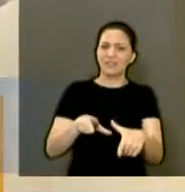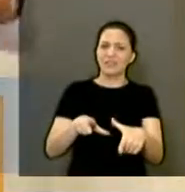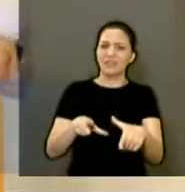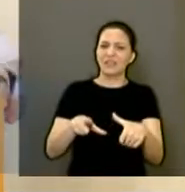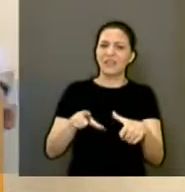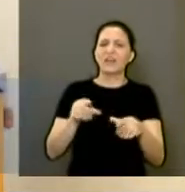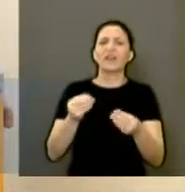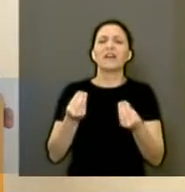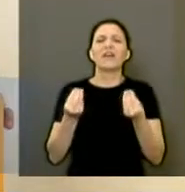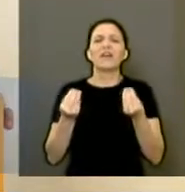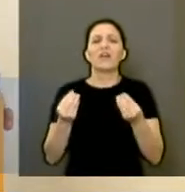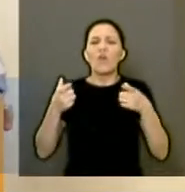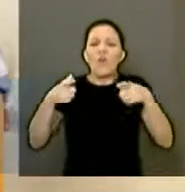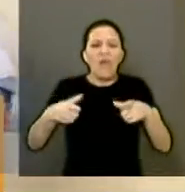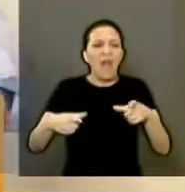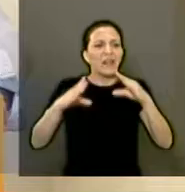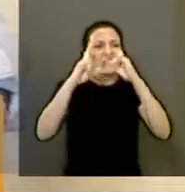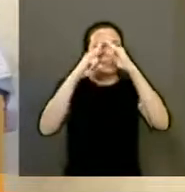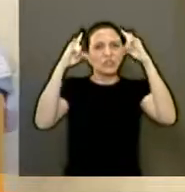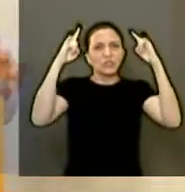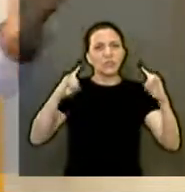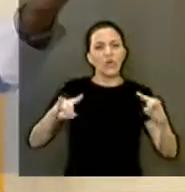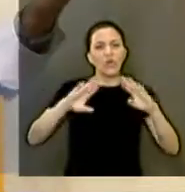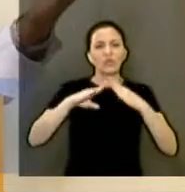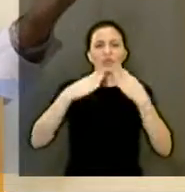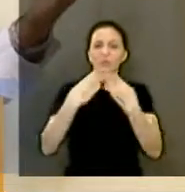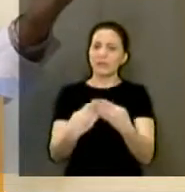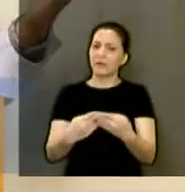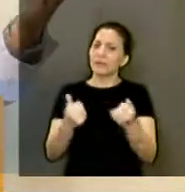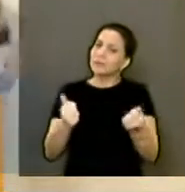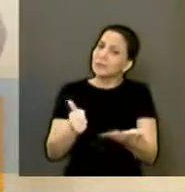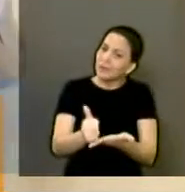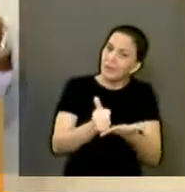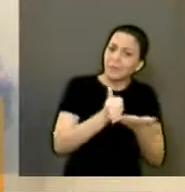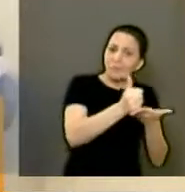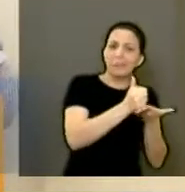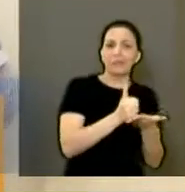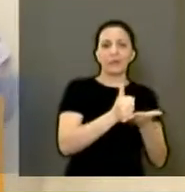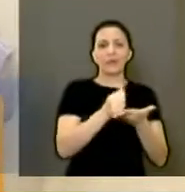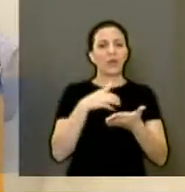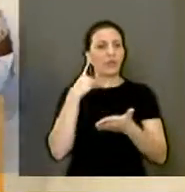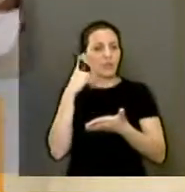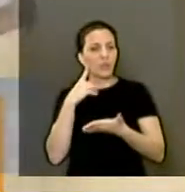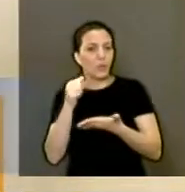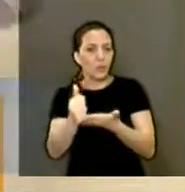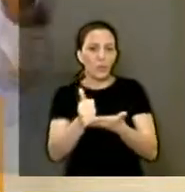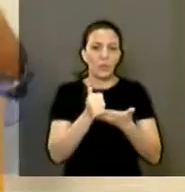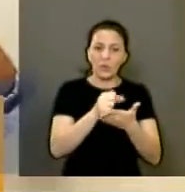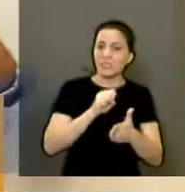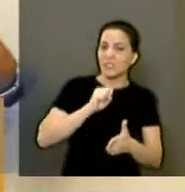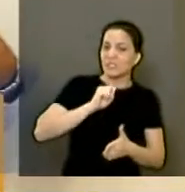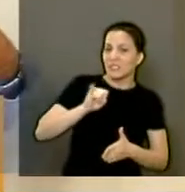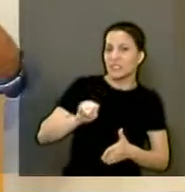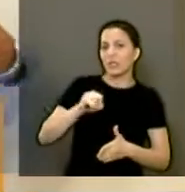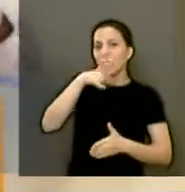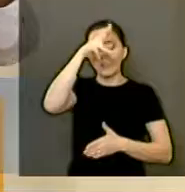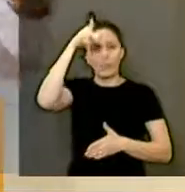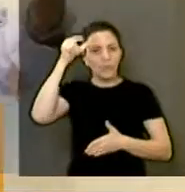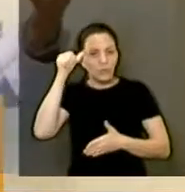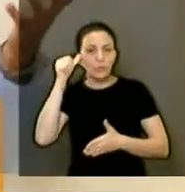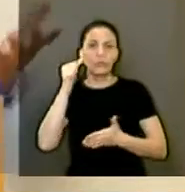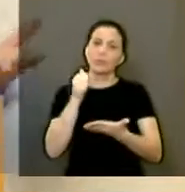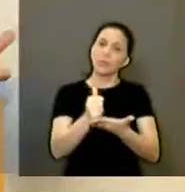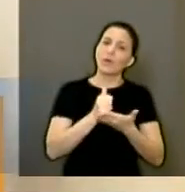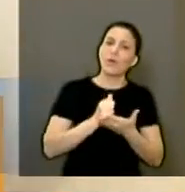o circo escola sabe eu preciso de apoio se o deputado não me apoiar se o executivo não apoiar o